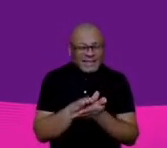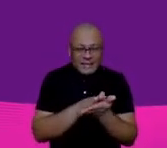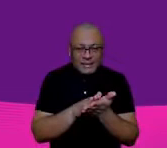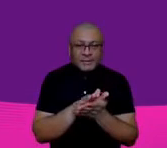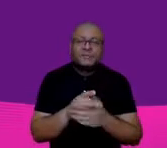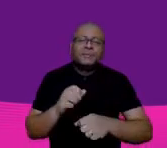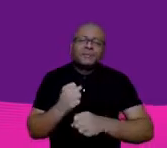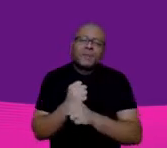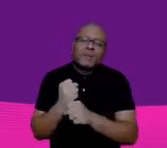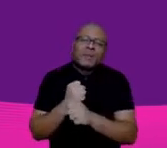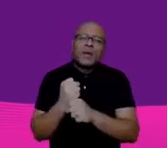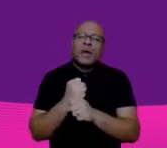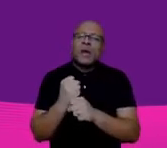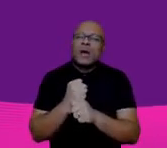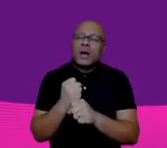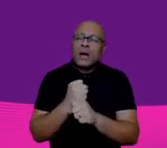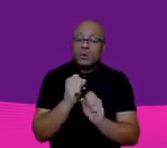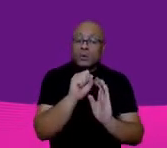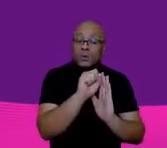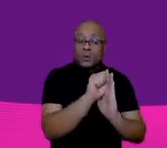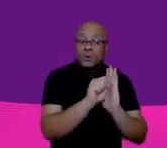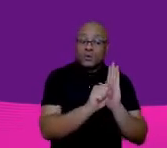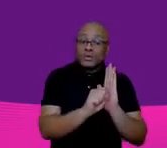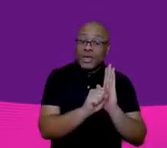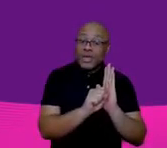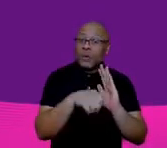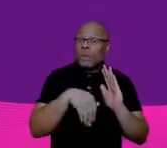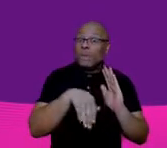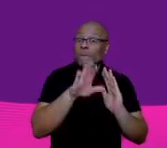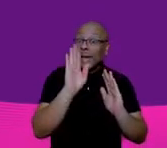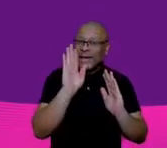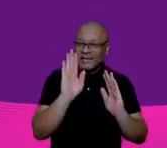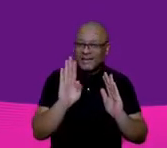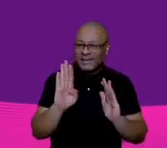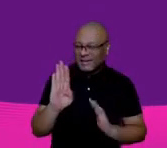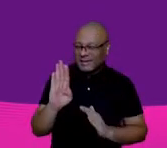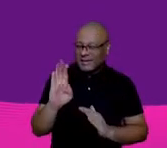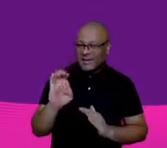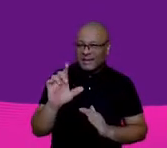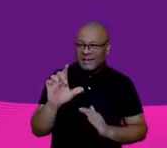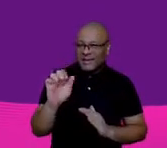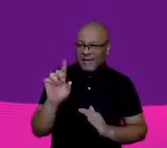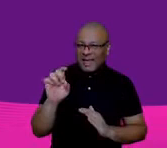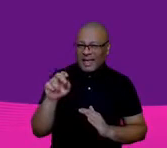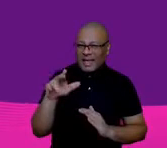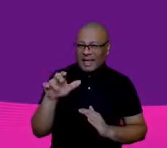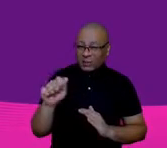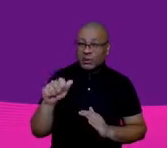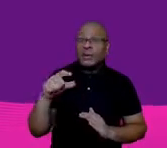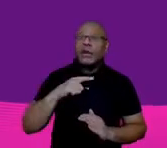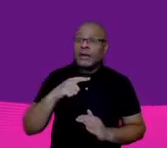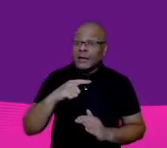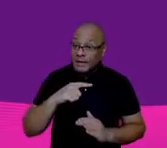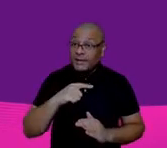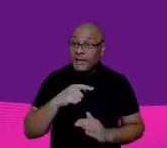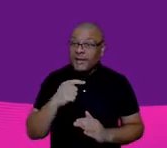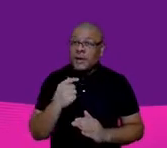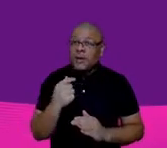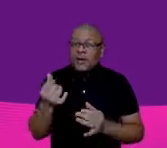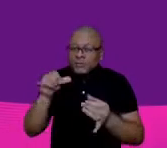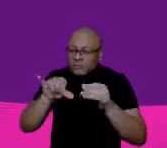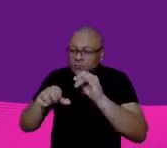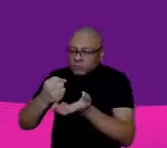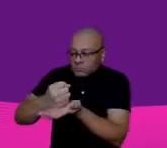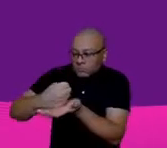mais de um século, talvez a beladona, que é uma substância que tem propriedades anticolinérgicas, era o principal tratamento. O pessoal fazia